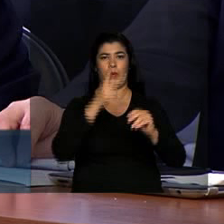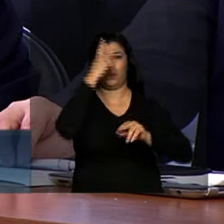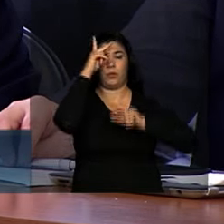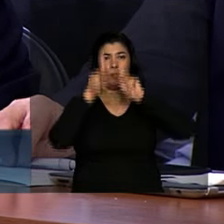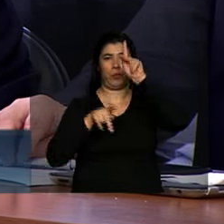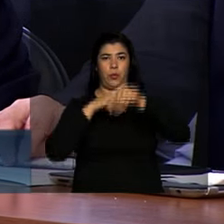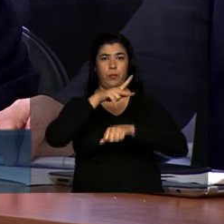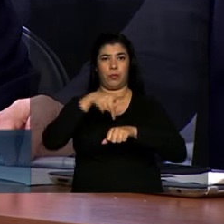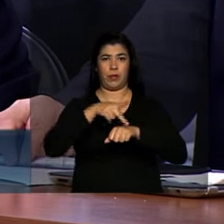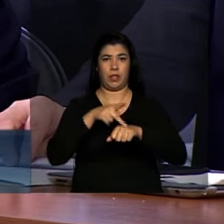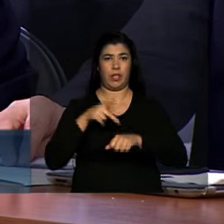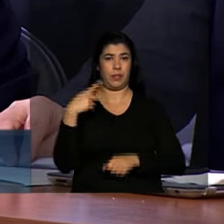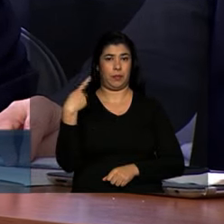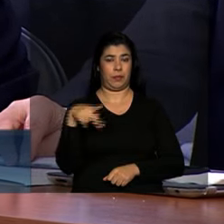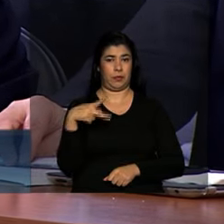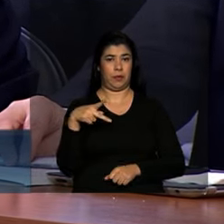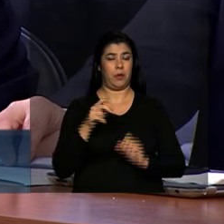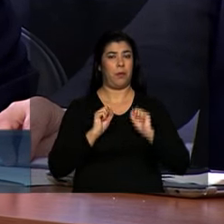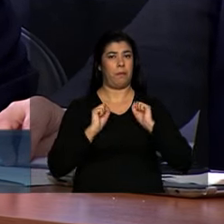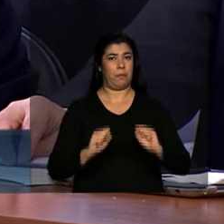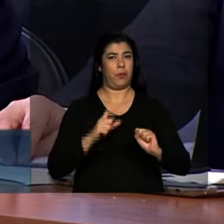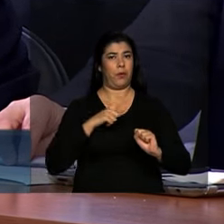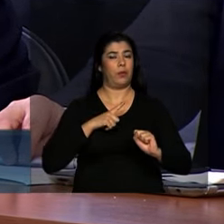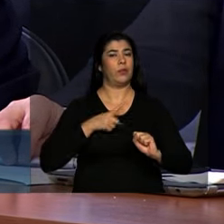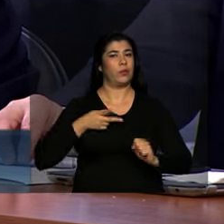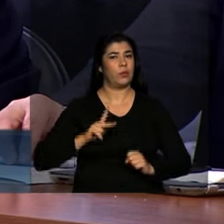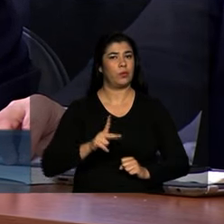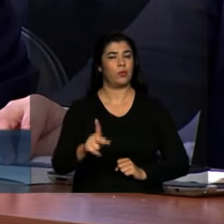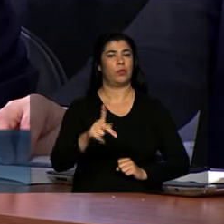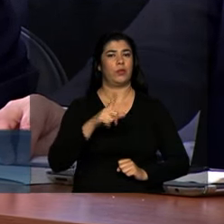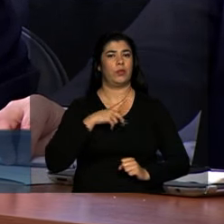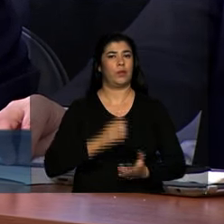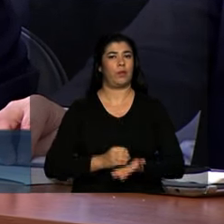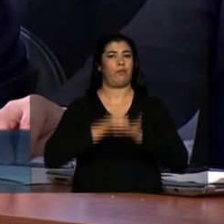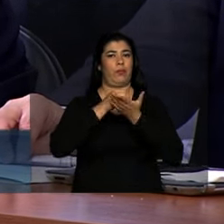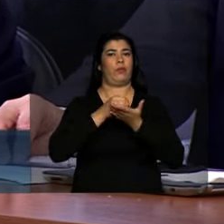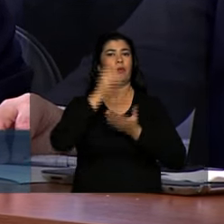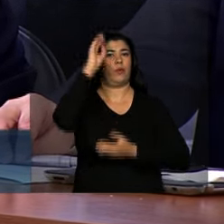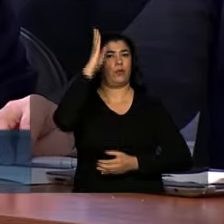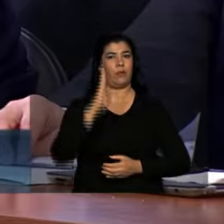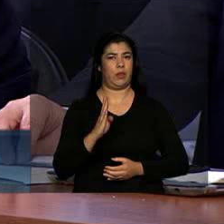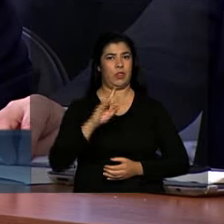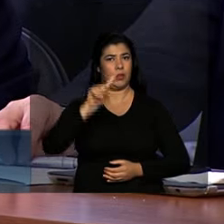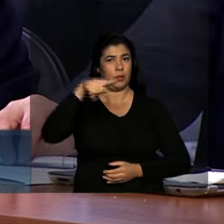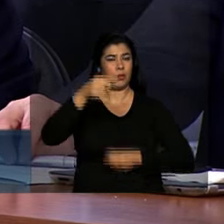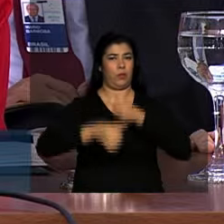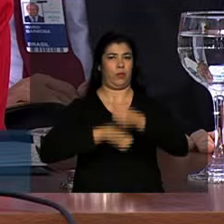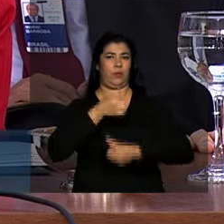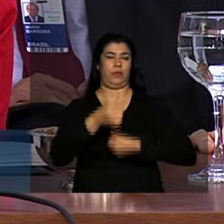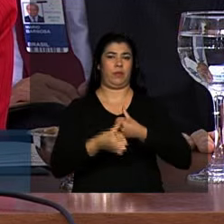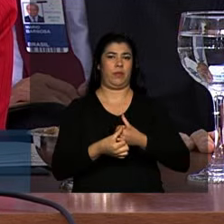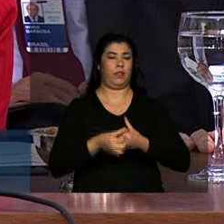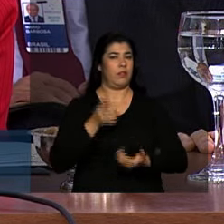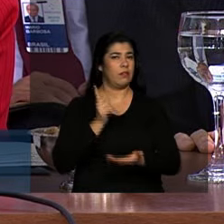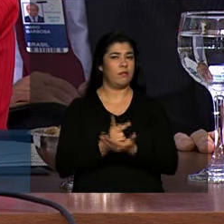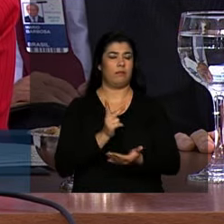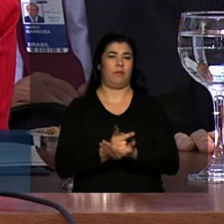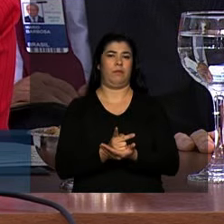paraguaio, de que podem contar com o Brasil no próximo semestre e